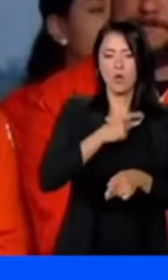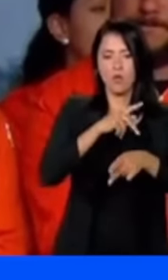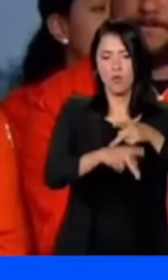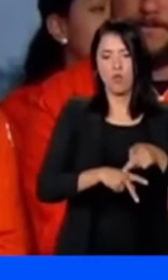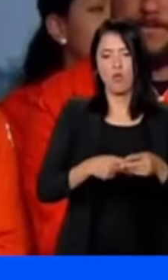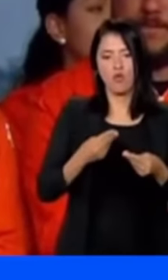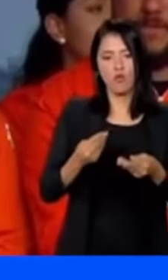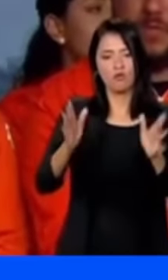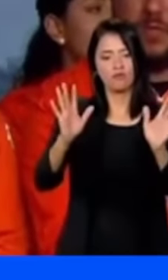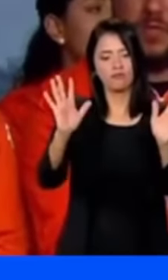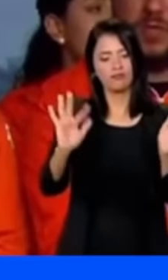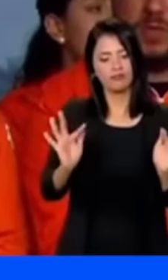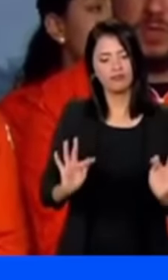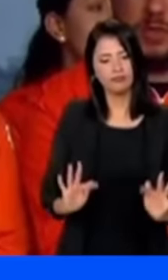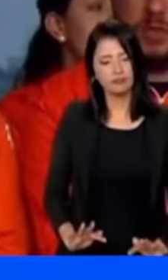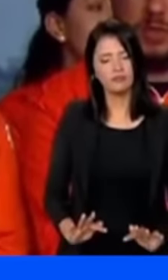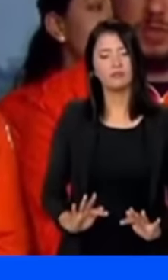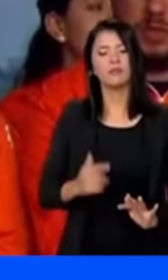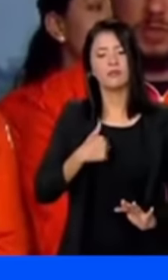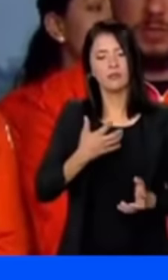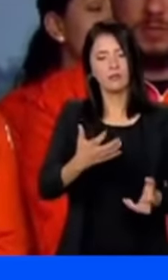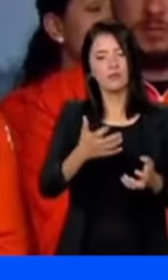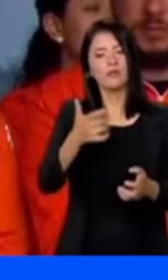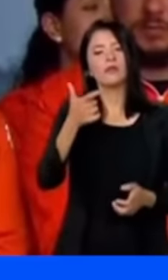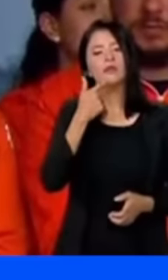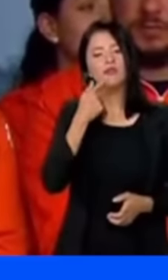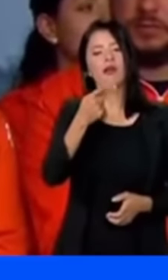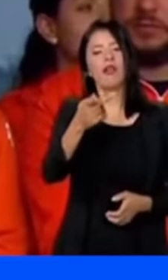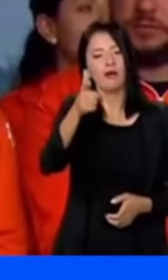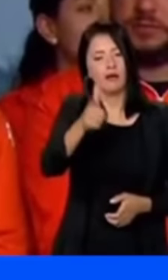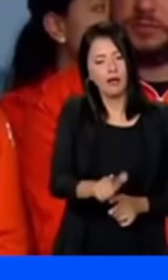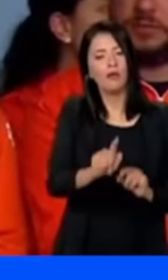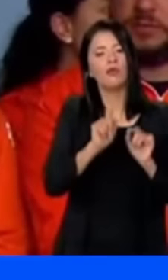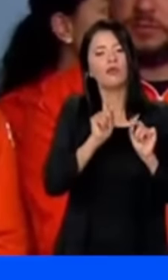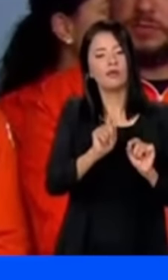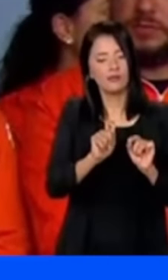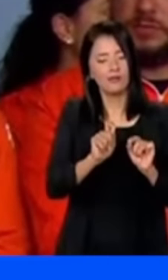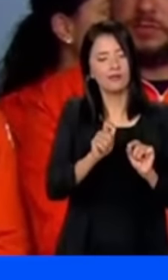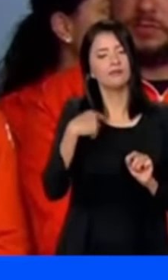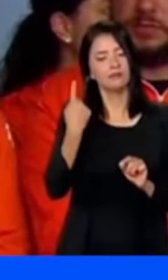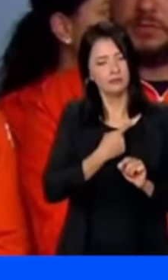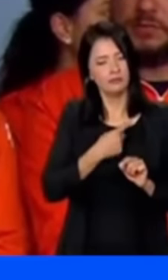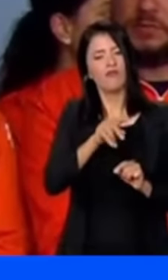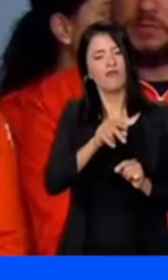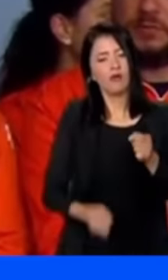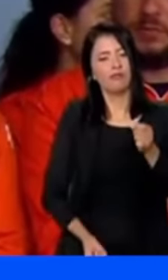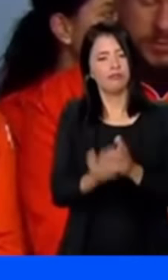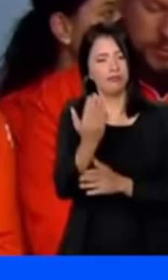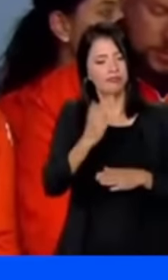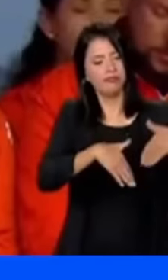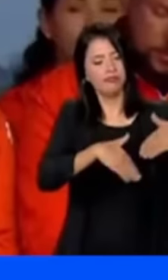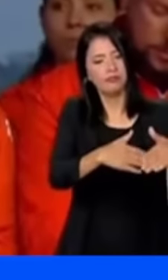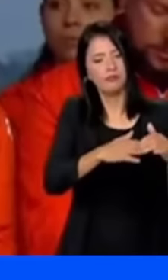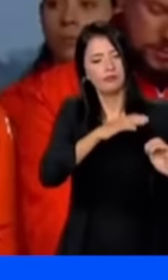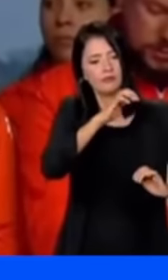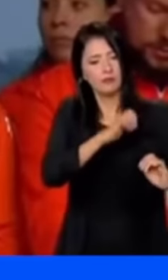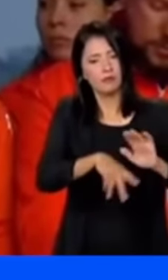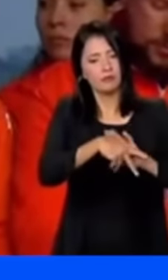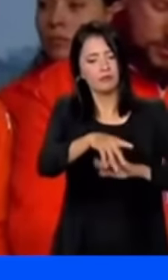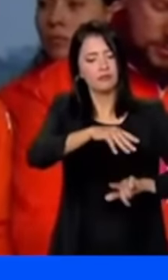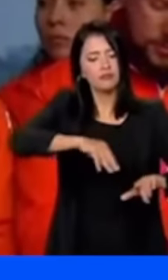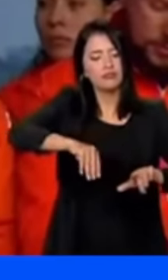feliz. Quero aqui reafirmar, presidente Lula, vamos construir desenvolvendo as fábricas de